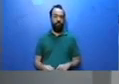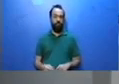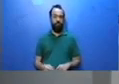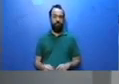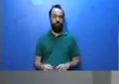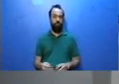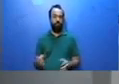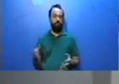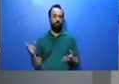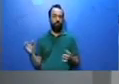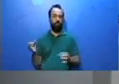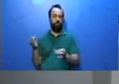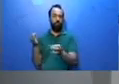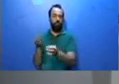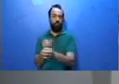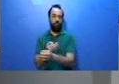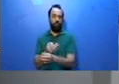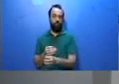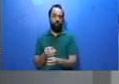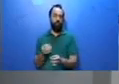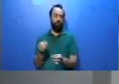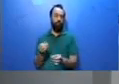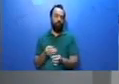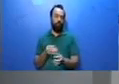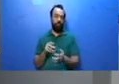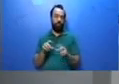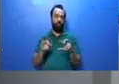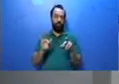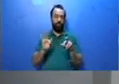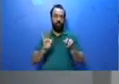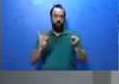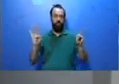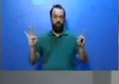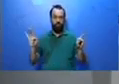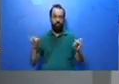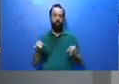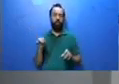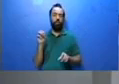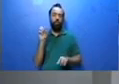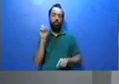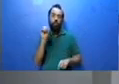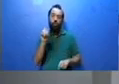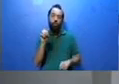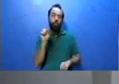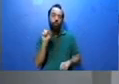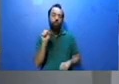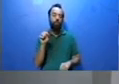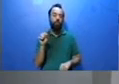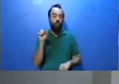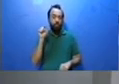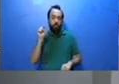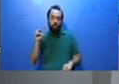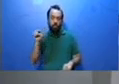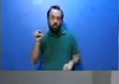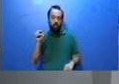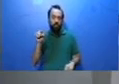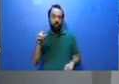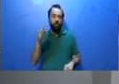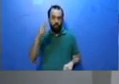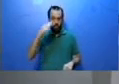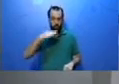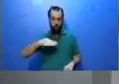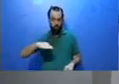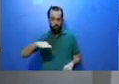Terminou a frase, o que coloca? Ponto final, professora. Na outra linha, não